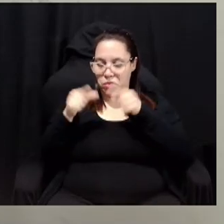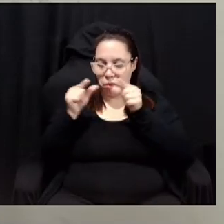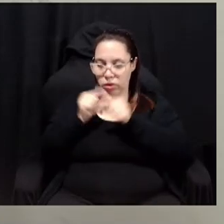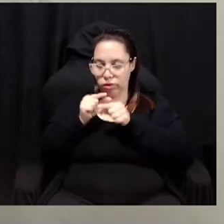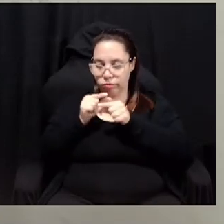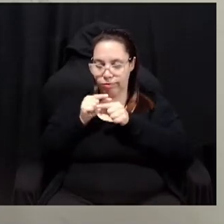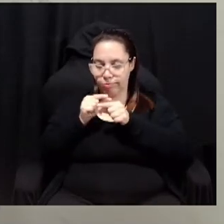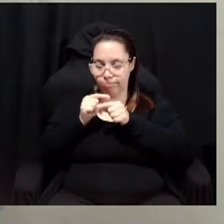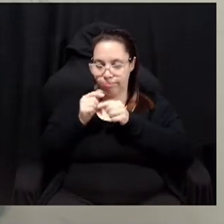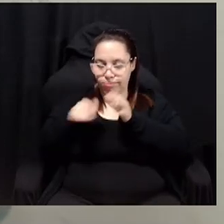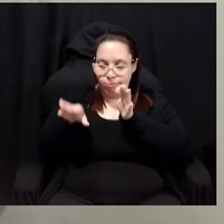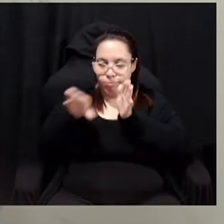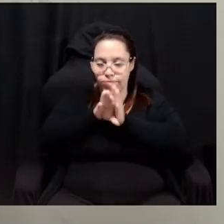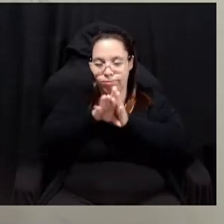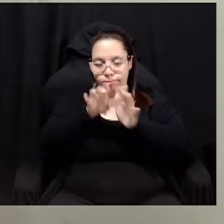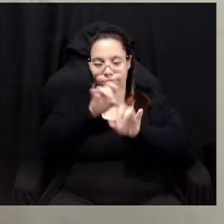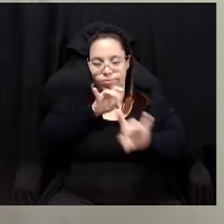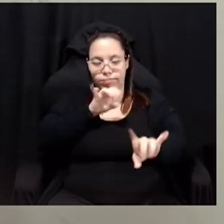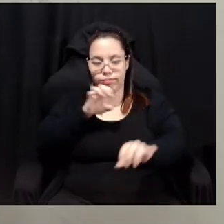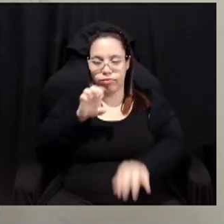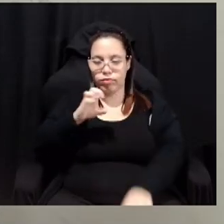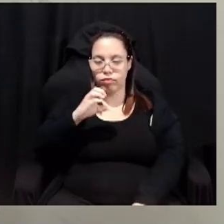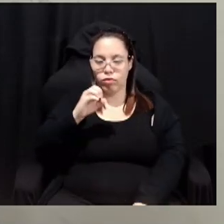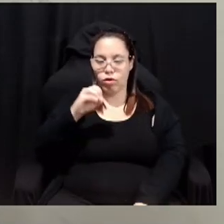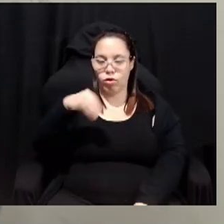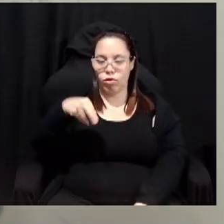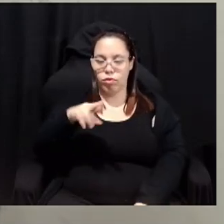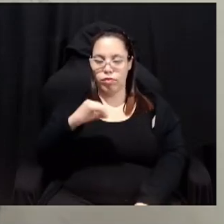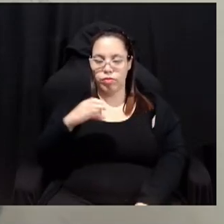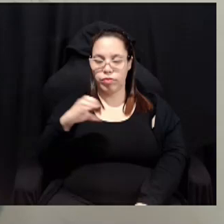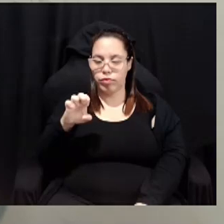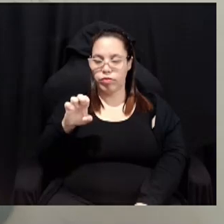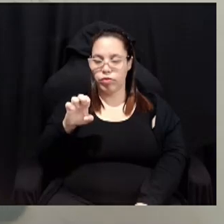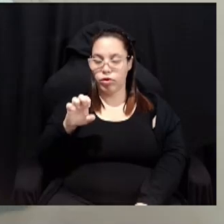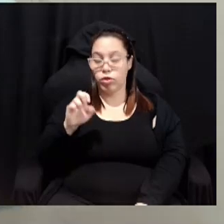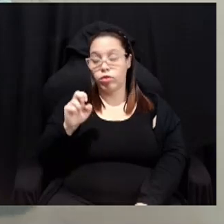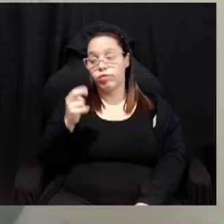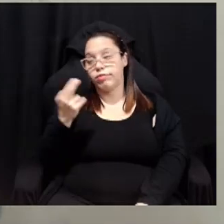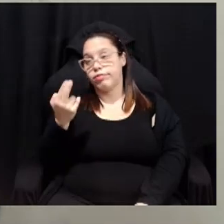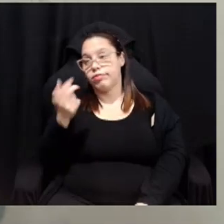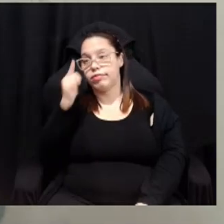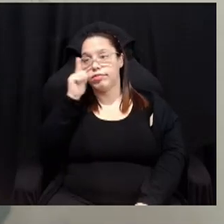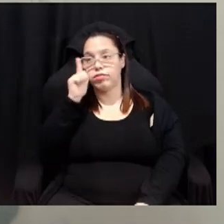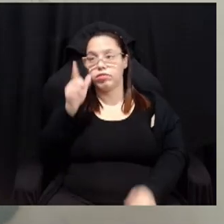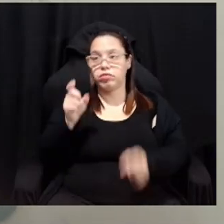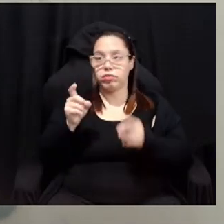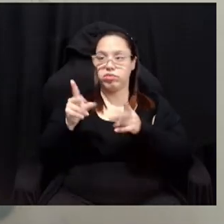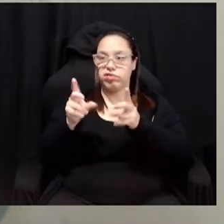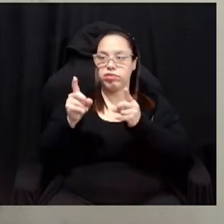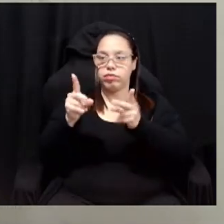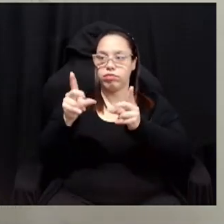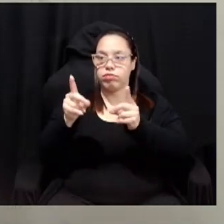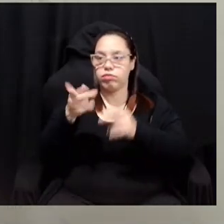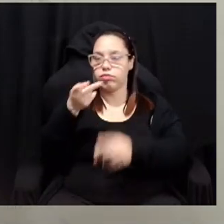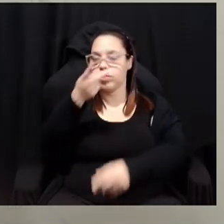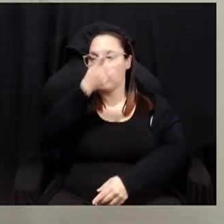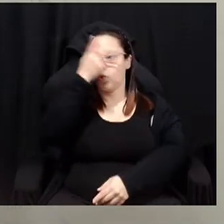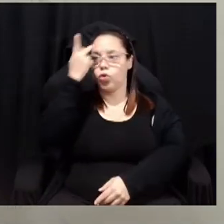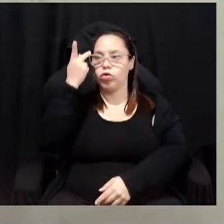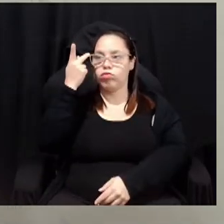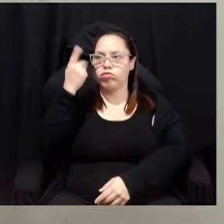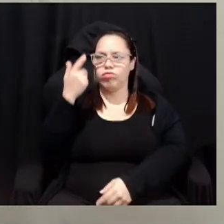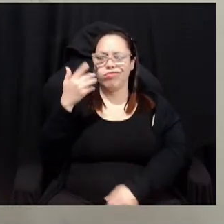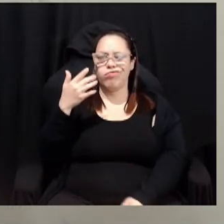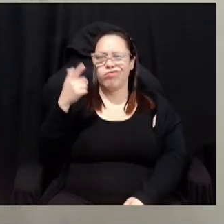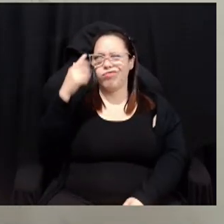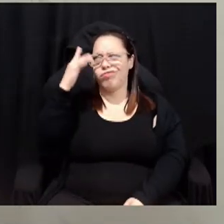do e-commerce, essas fronteiras se acabaram. Ou seja, eu consigo vender para várias pessoas que eu nem imaginava que